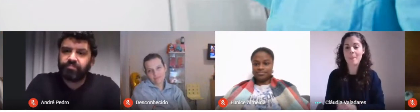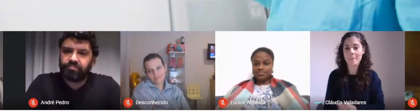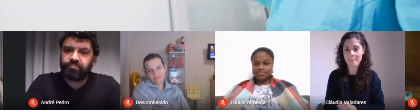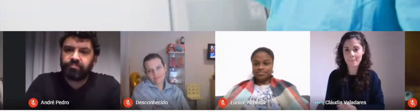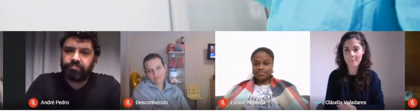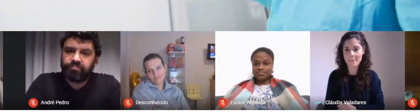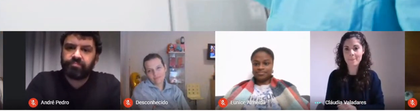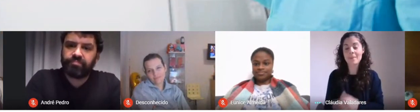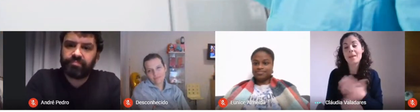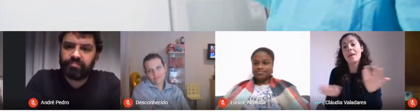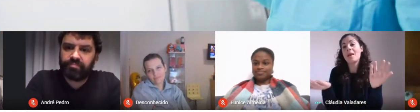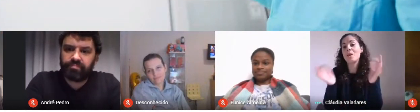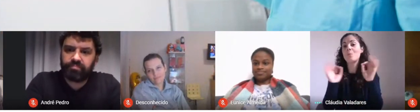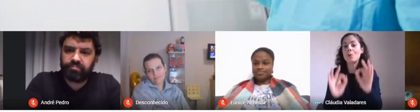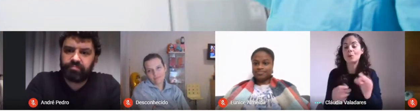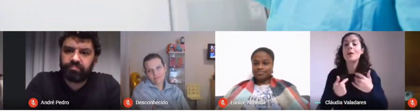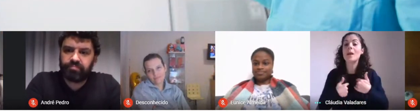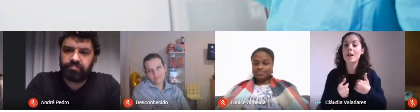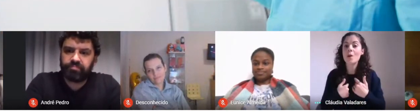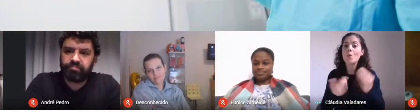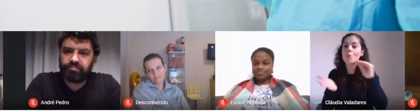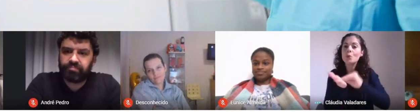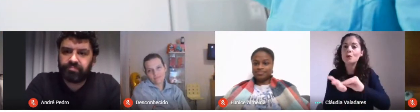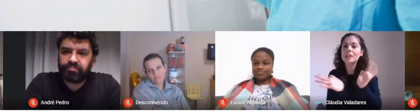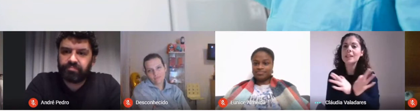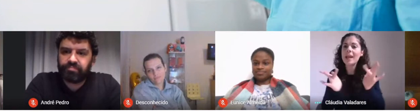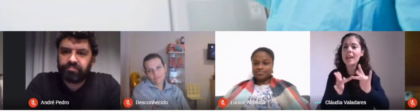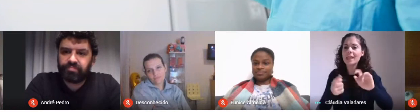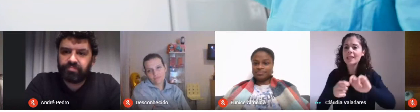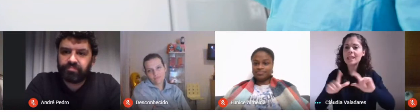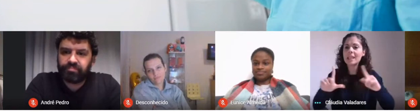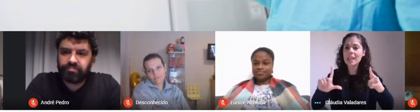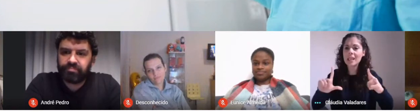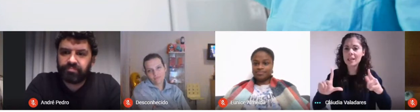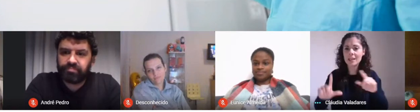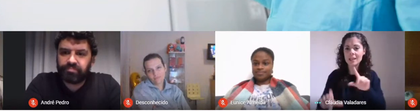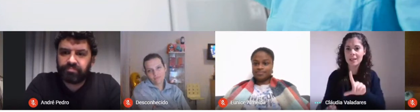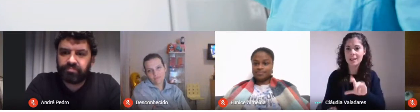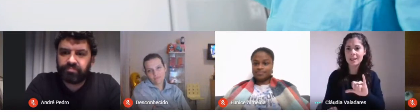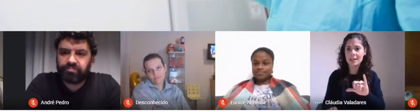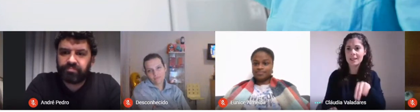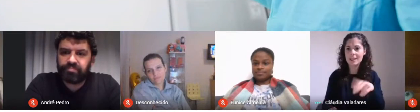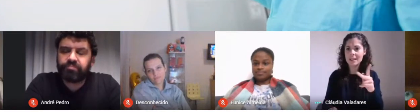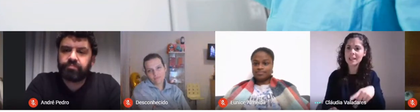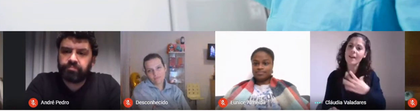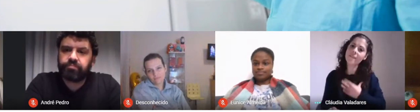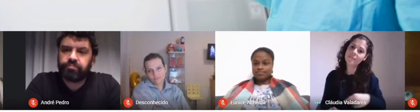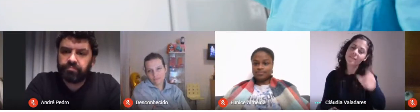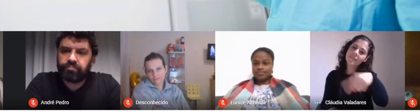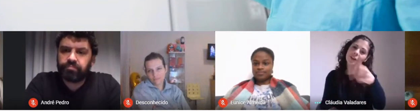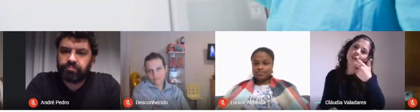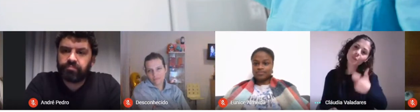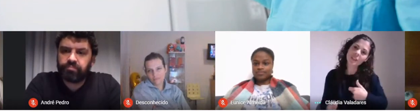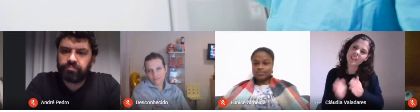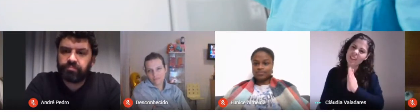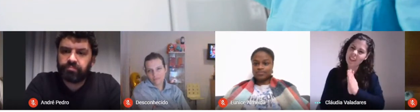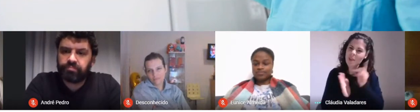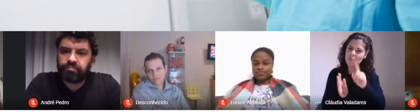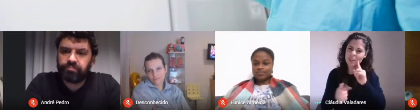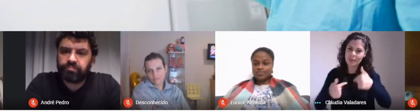E pronto, eu deixei um link que gostava muito que respondessem, que é importante para o meu